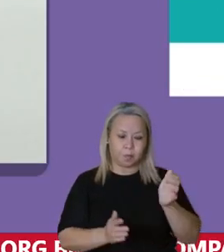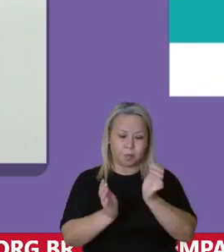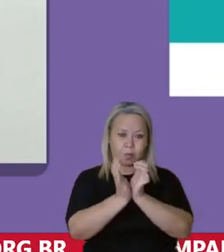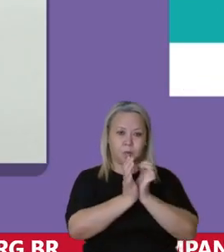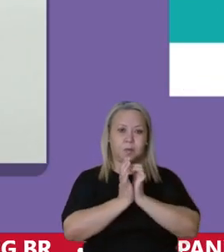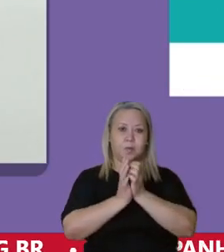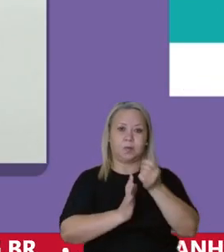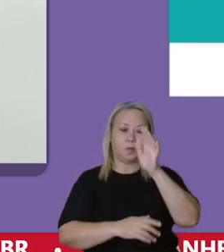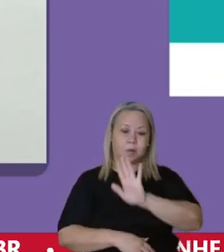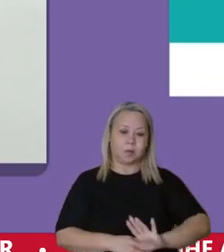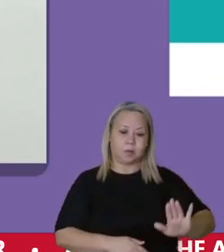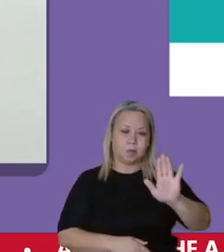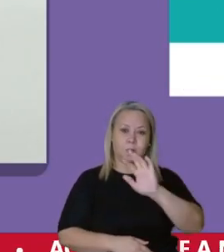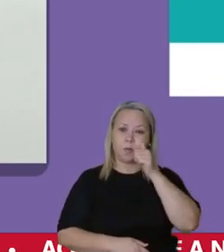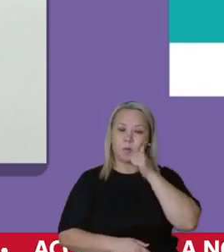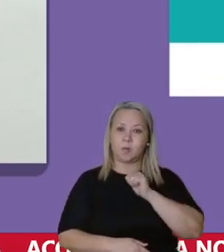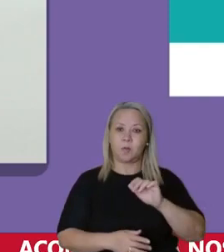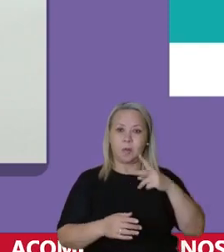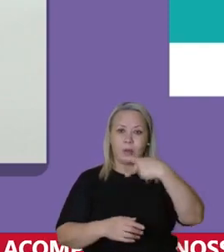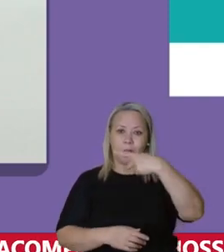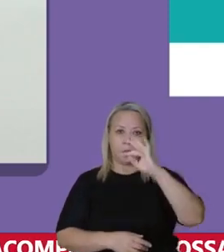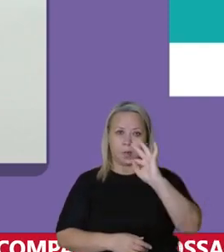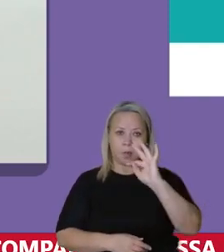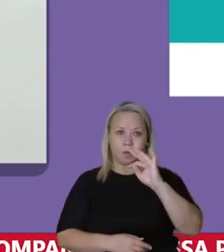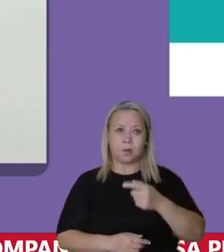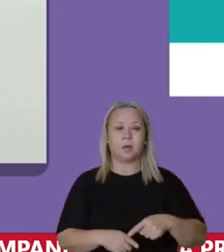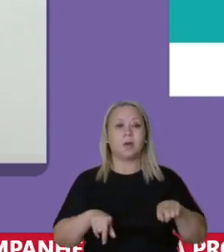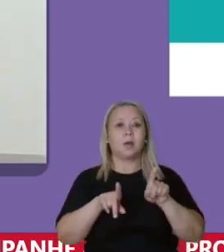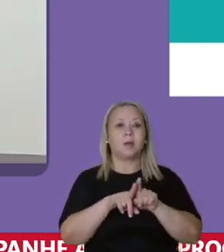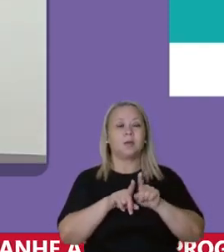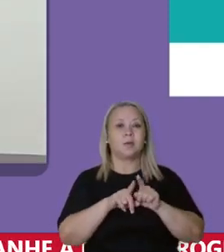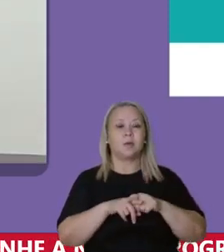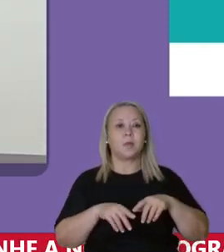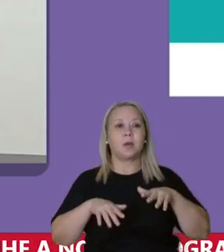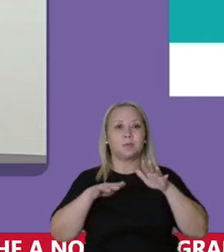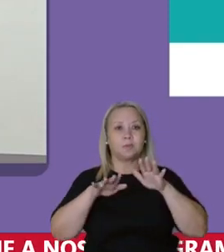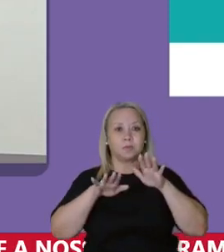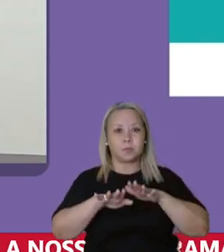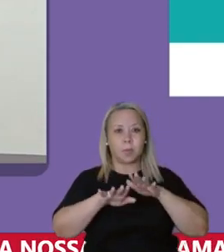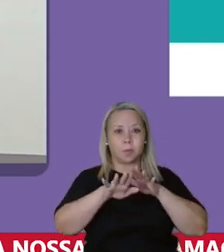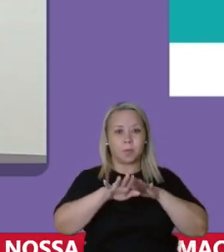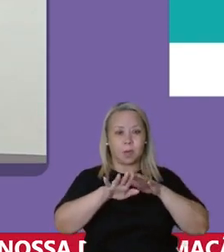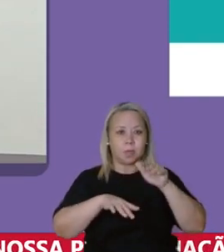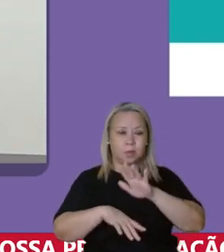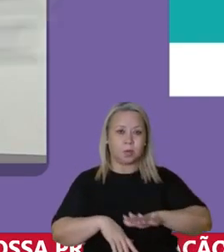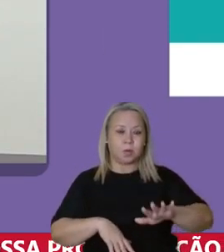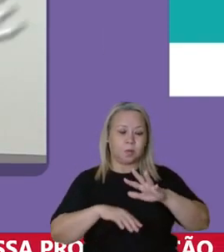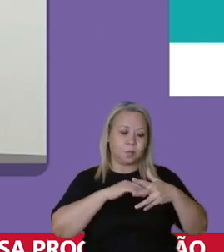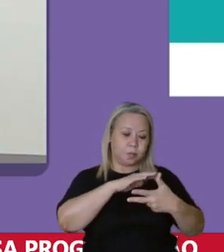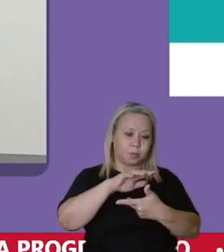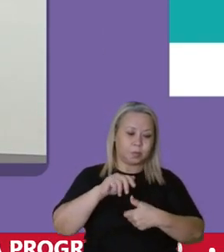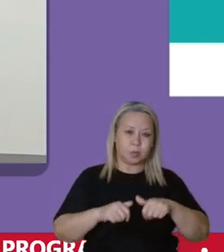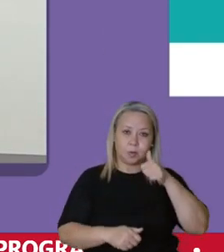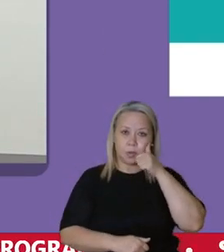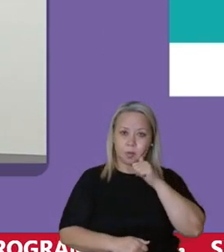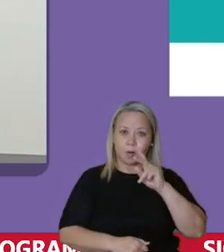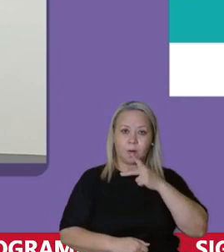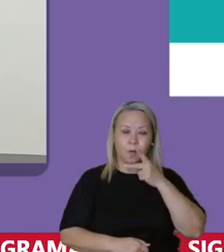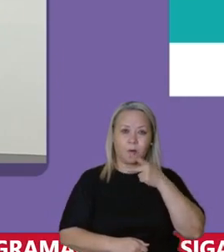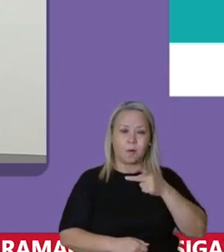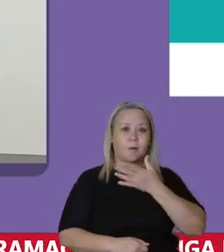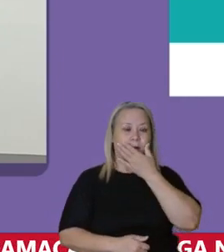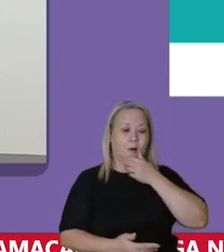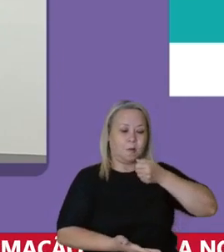de Mulheres do PT e também milito na Marcha Mundial das Mulheres. Nessa aula a gente vai falar um pouco como o patriarcado e